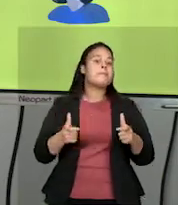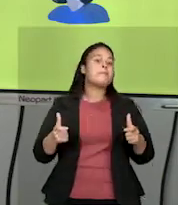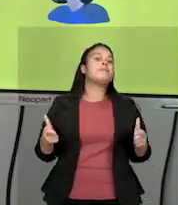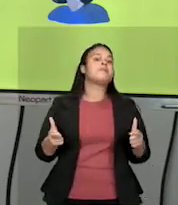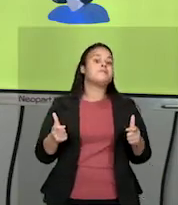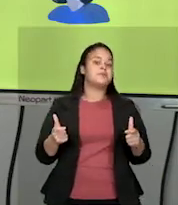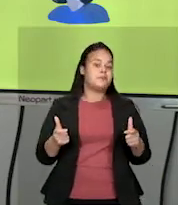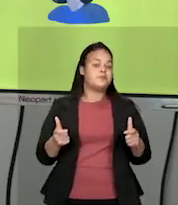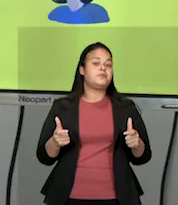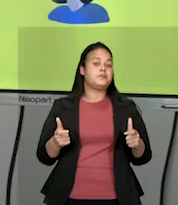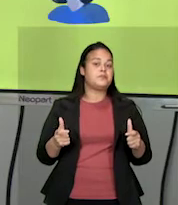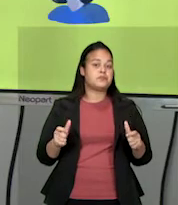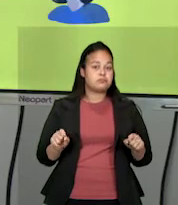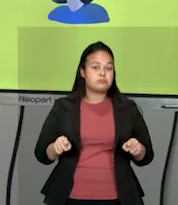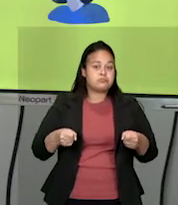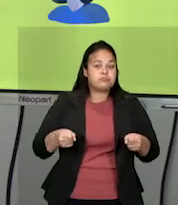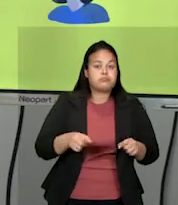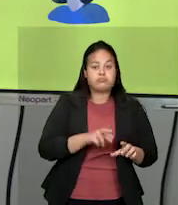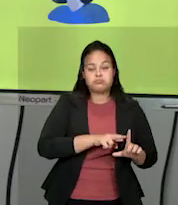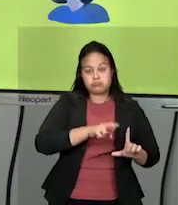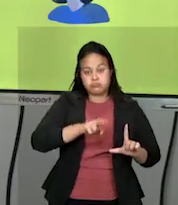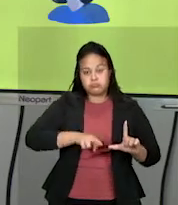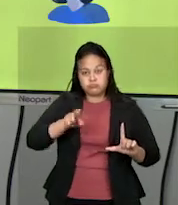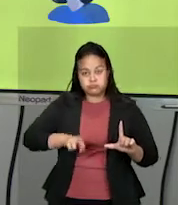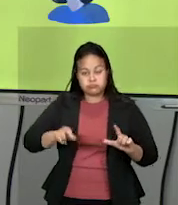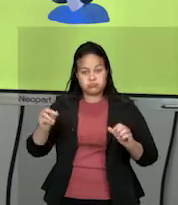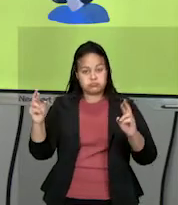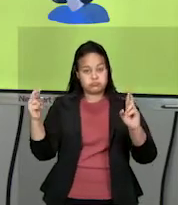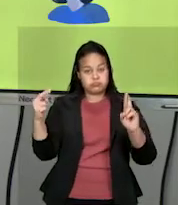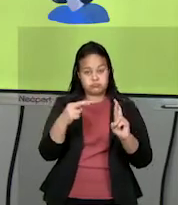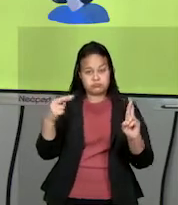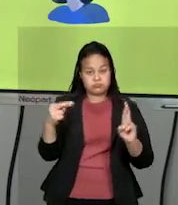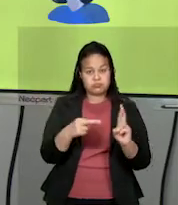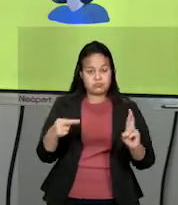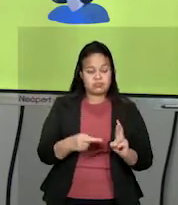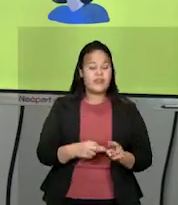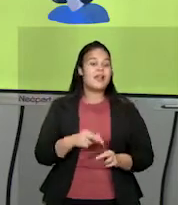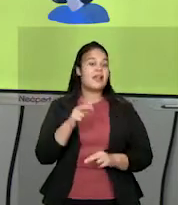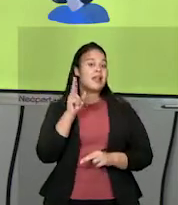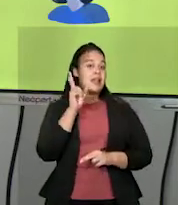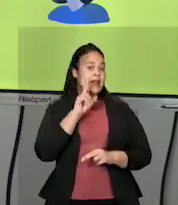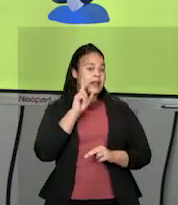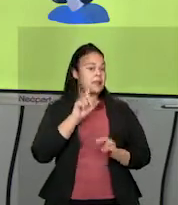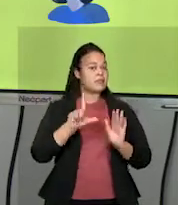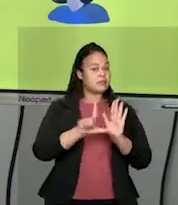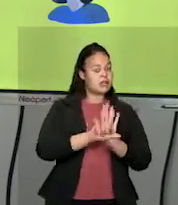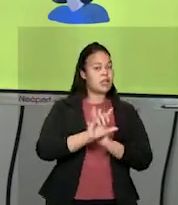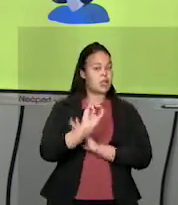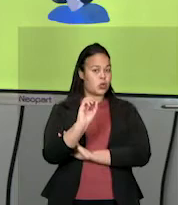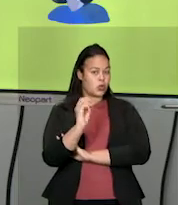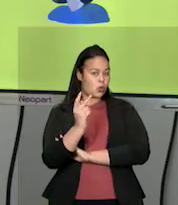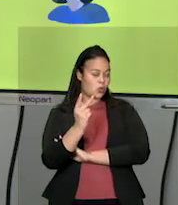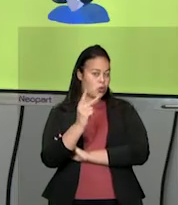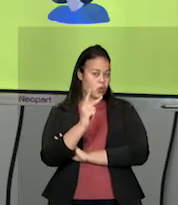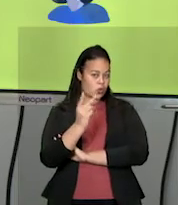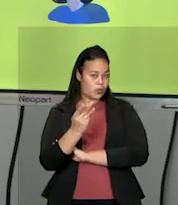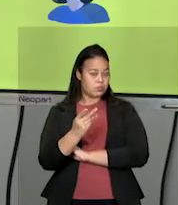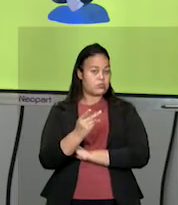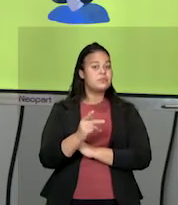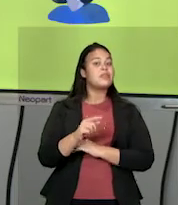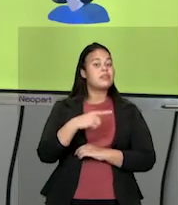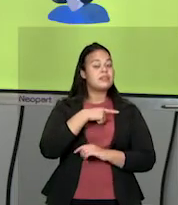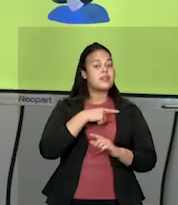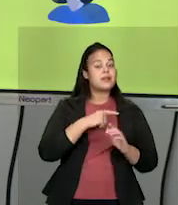ser a resistência equivalente. Lembrando da primeira lei de Ohm, a tensão é o produto da resistência pela